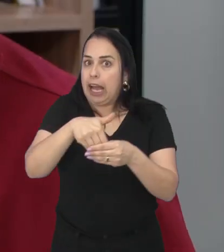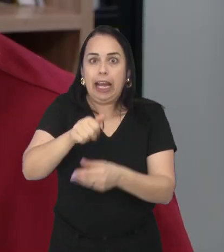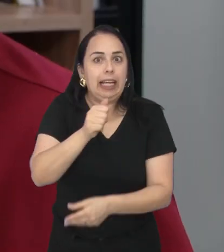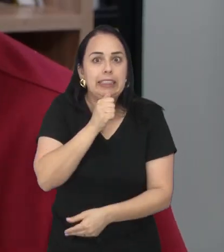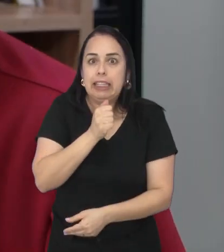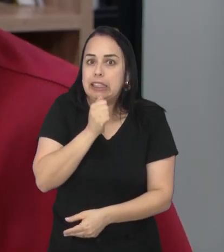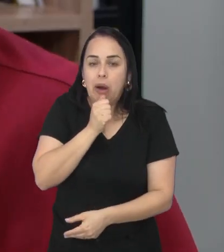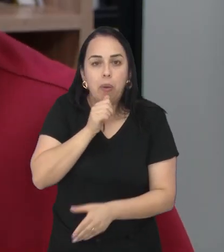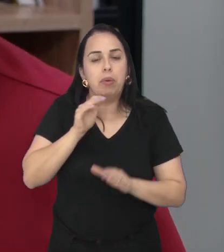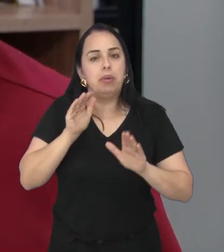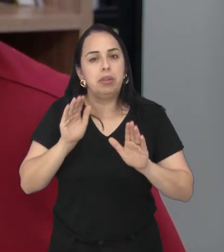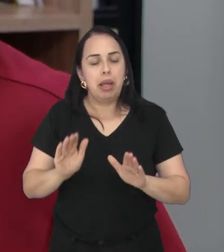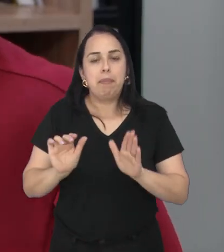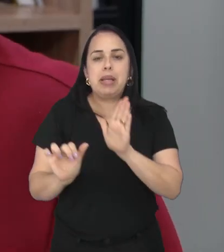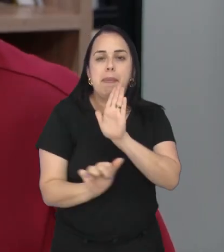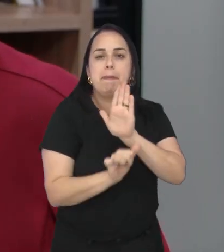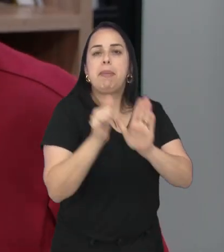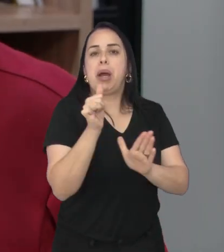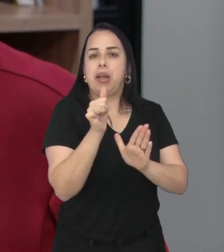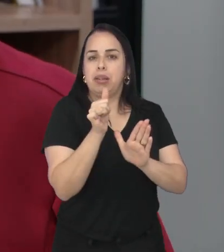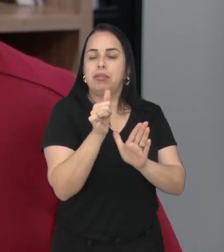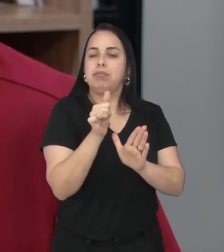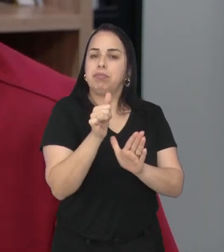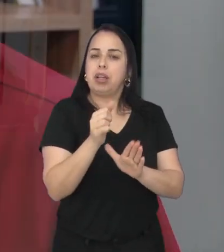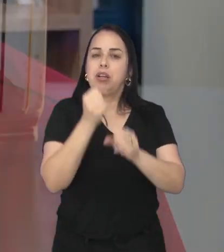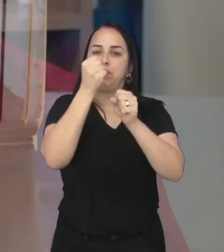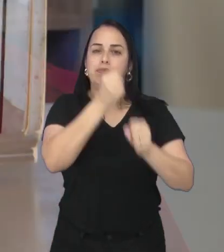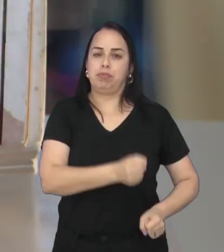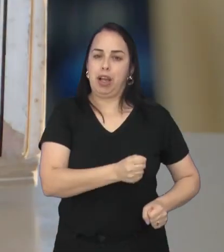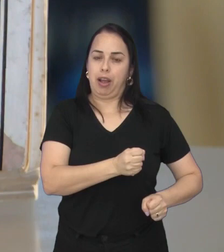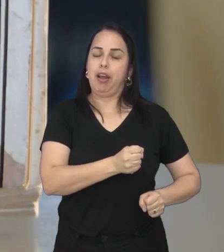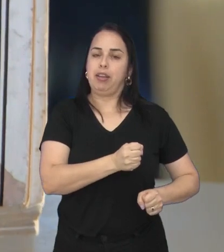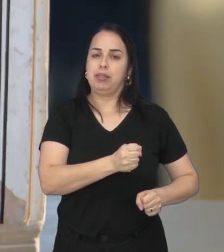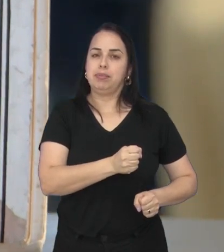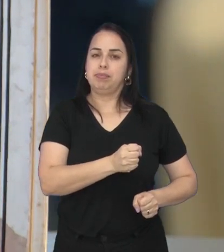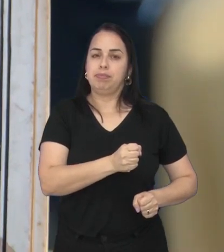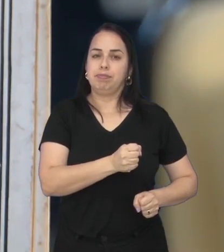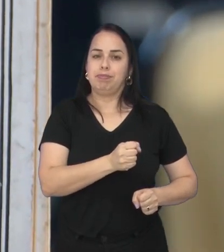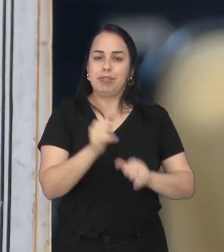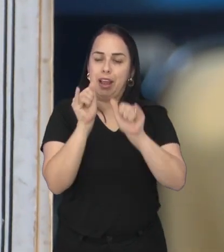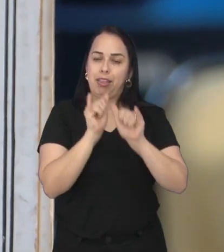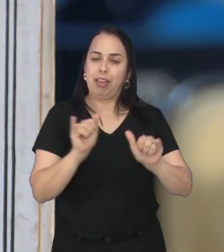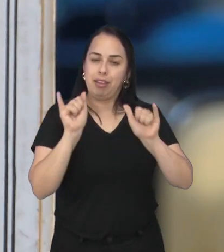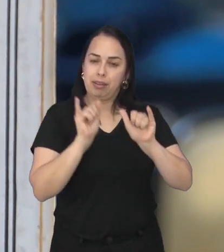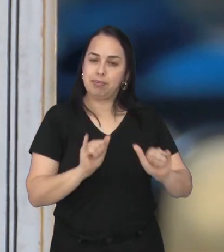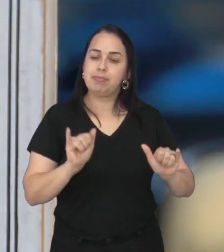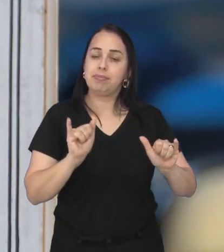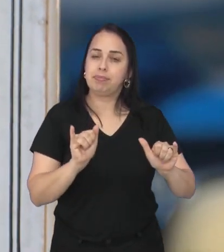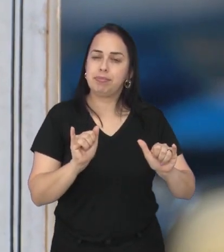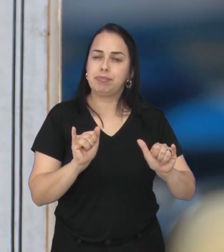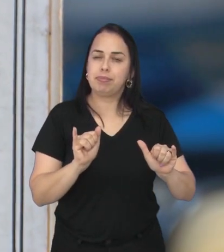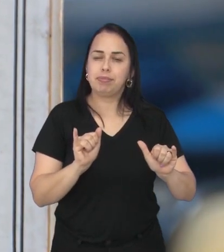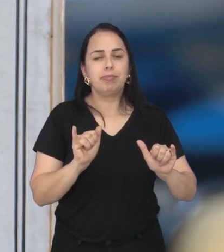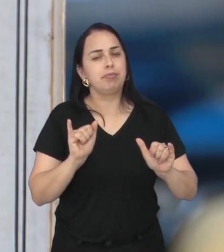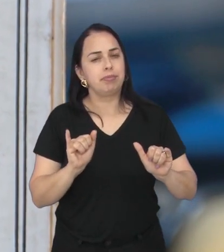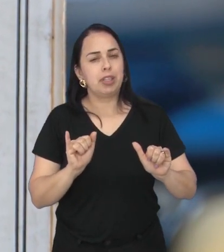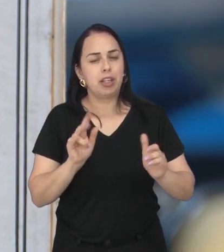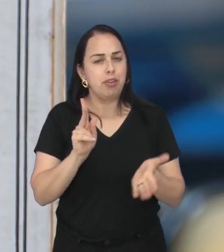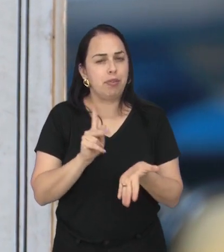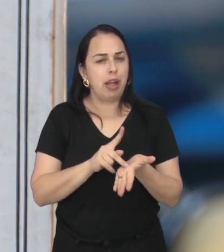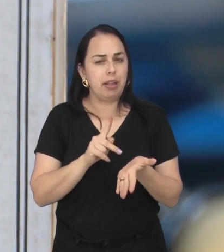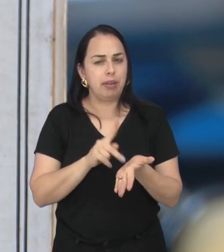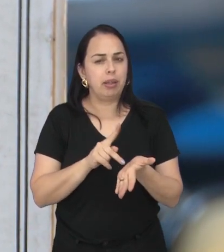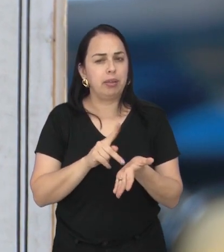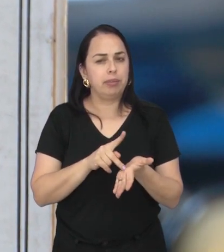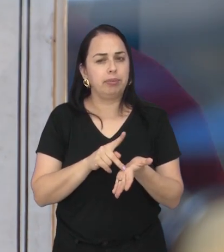Mas a gente tem essa a chamada Primeira República, ou a República Velha, como alguns vão denominar, que ela